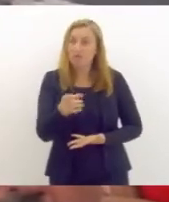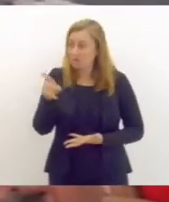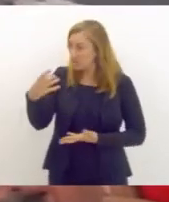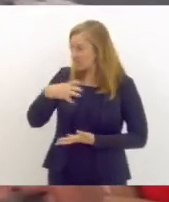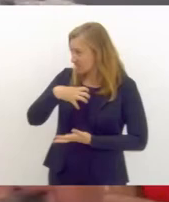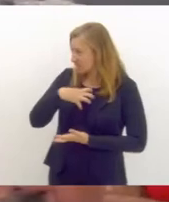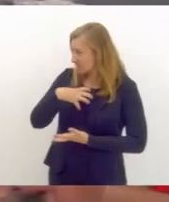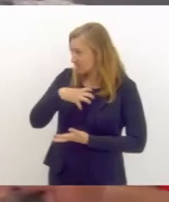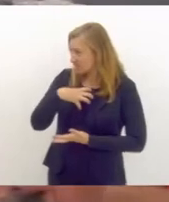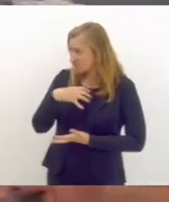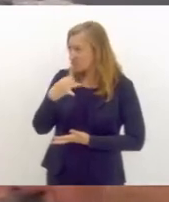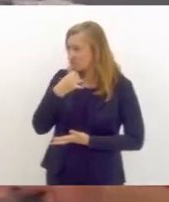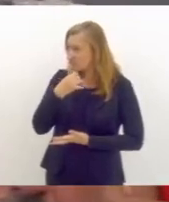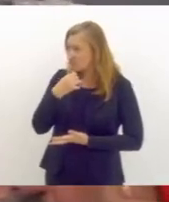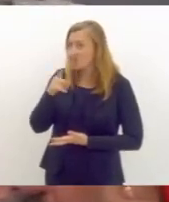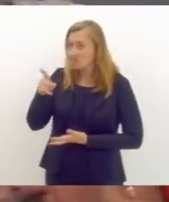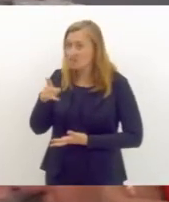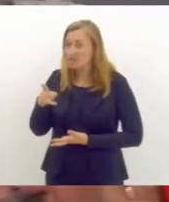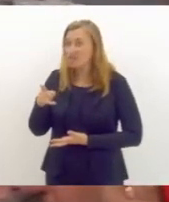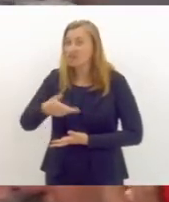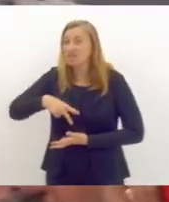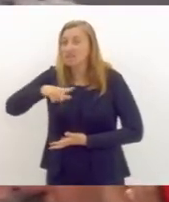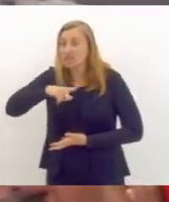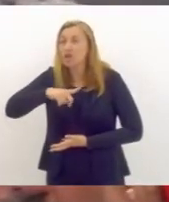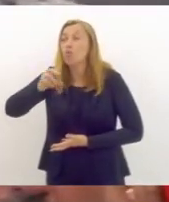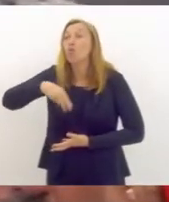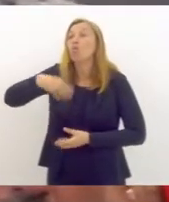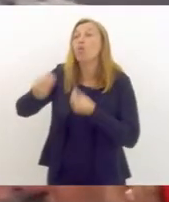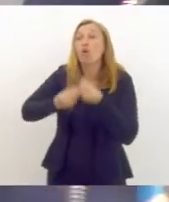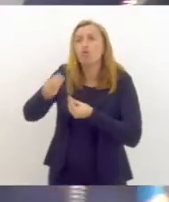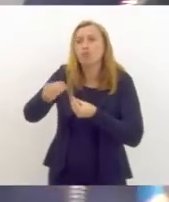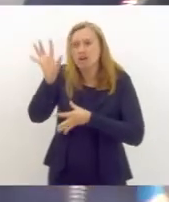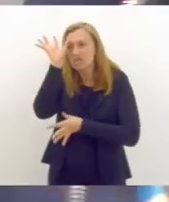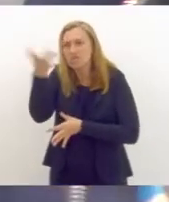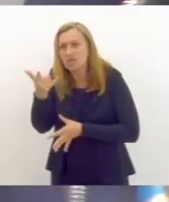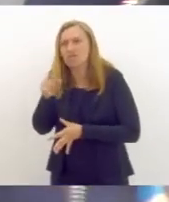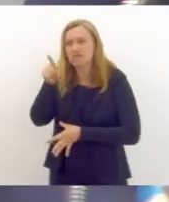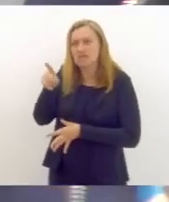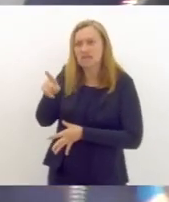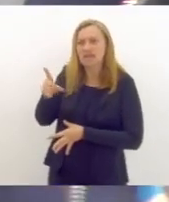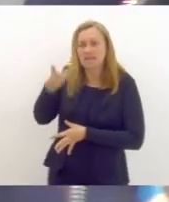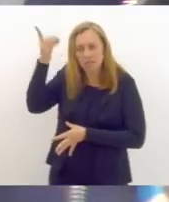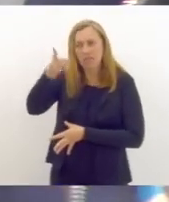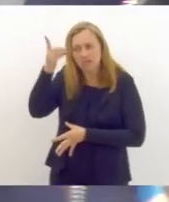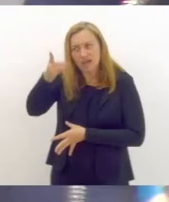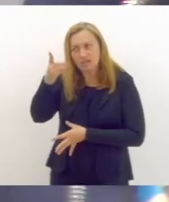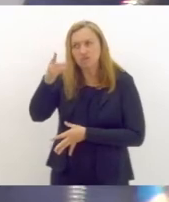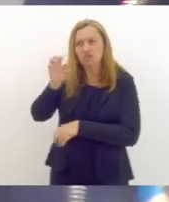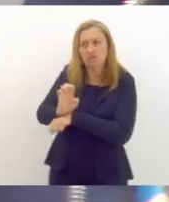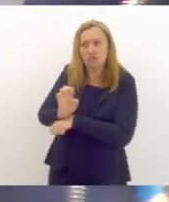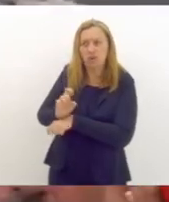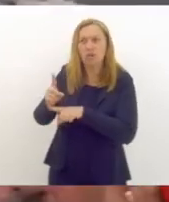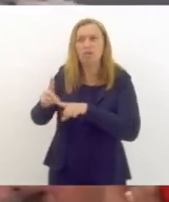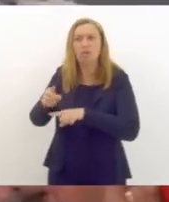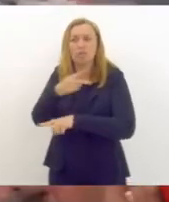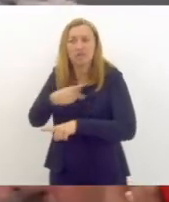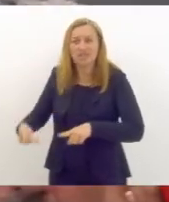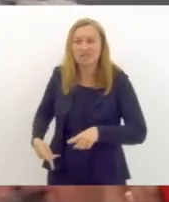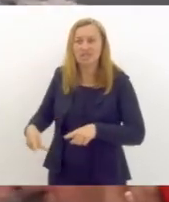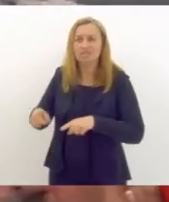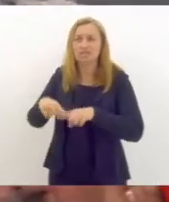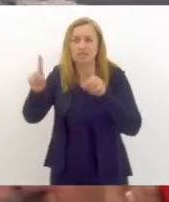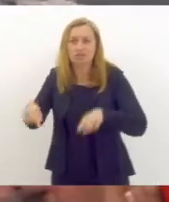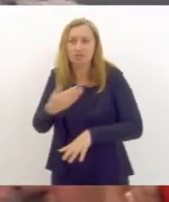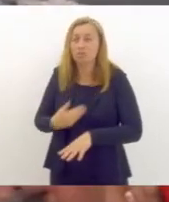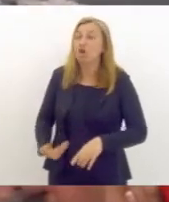satisfação Porque você tem para onde correr você é deputado estadual você é presidente do servidores e nós